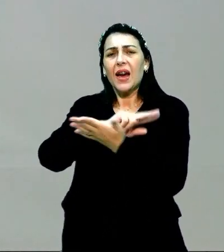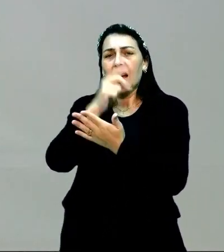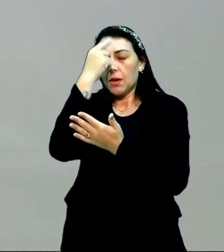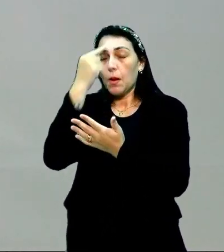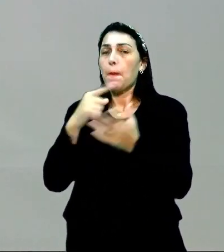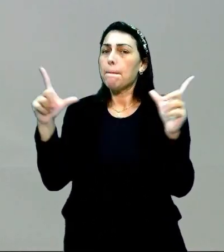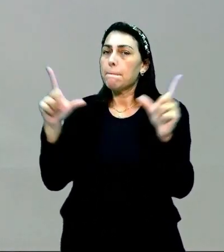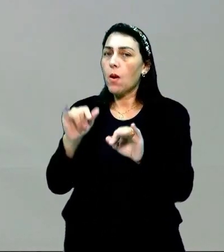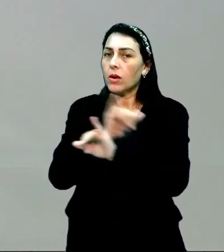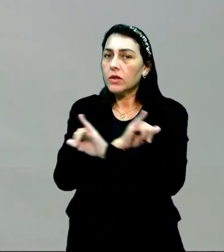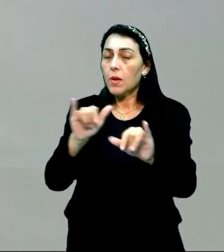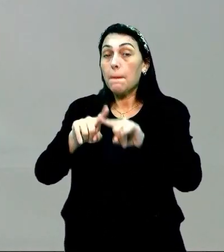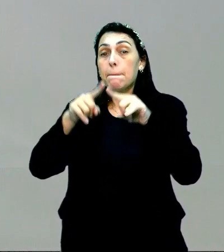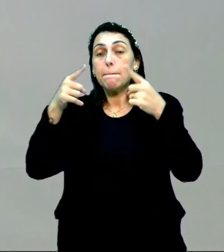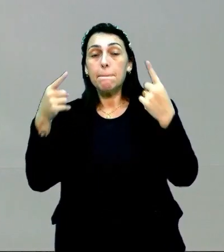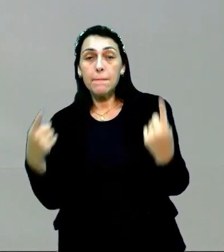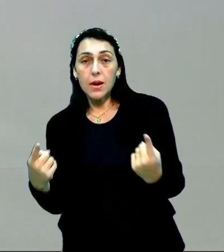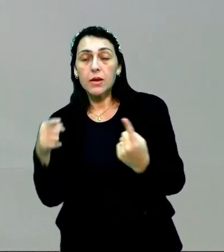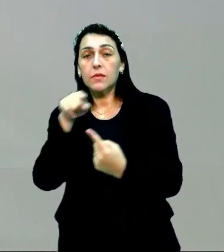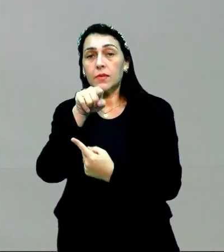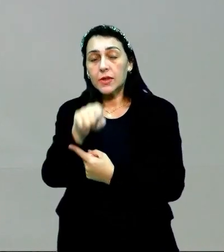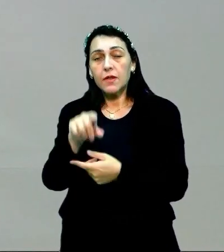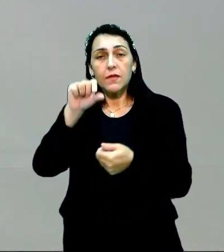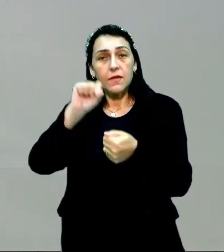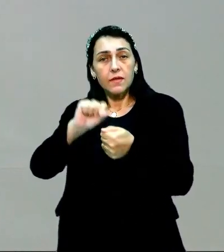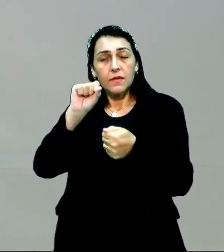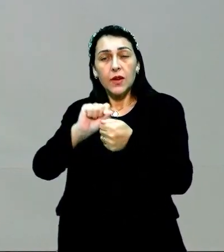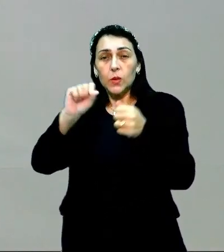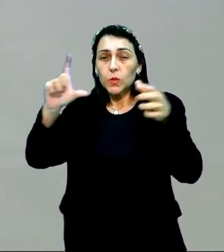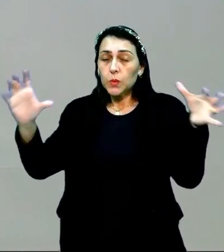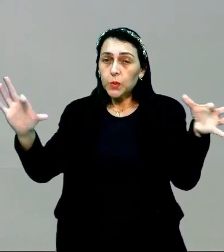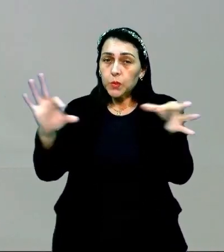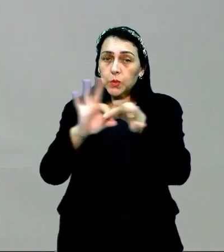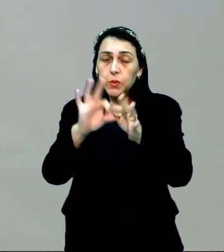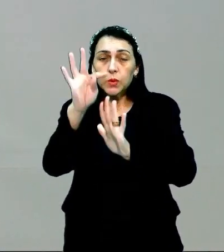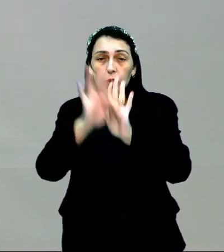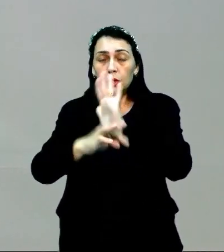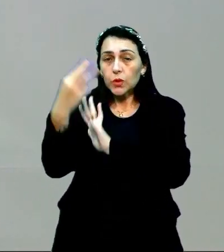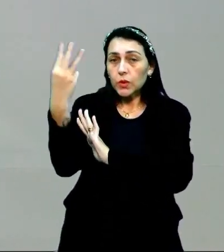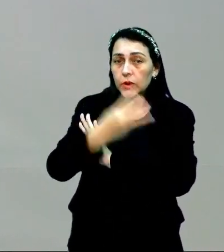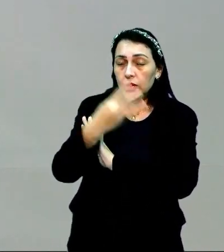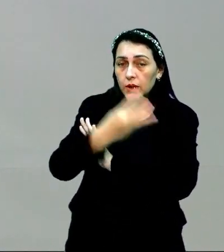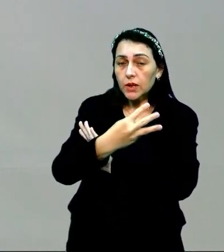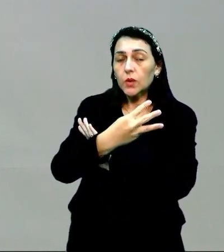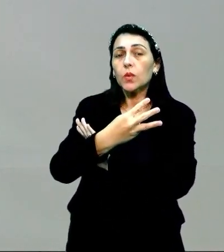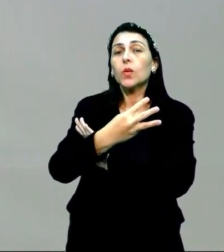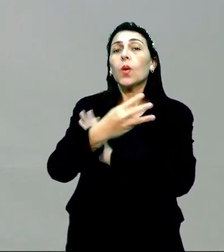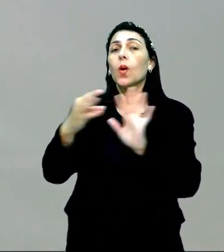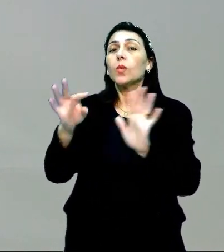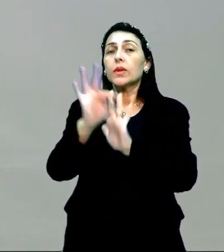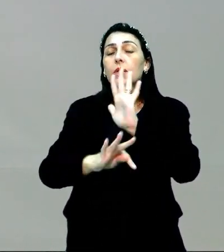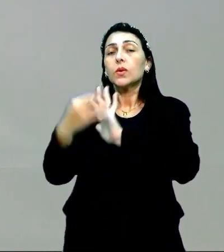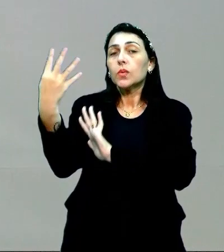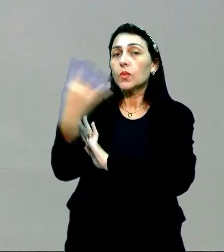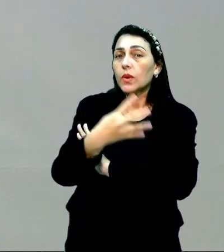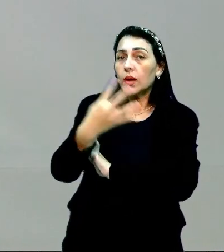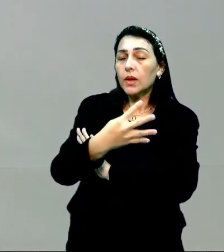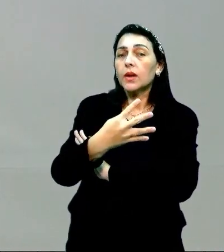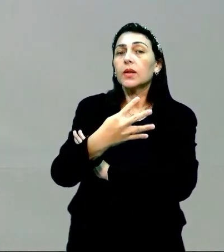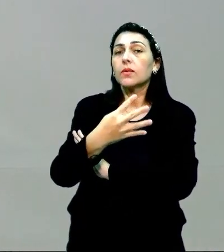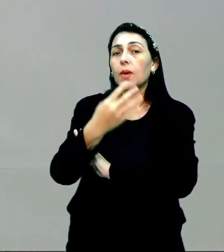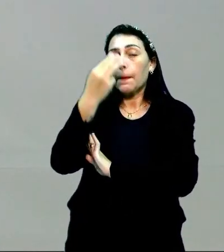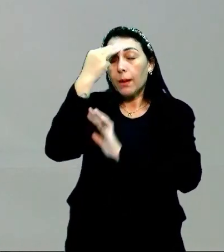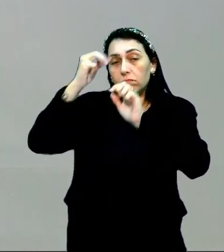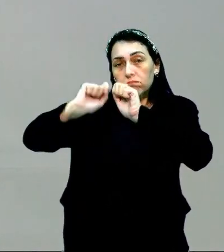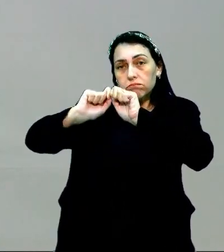e poucas informações. Porém, quando você faz uma junção do texto 3, que é o infográfico, com o texto 4, assim a